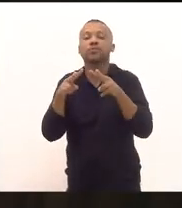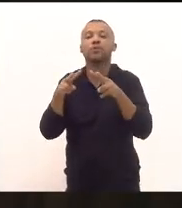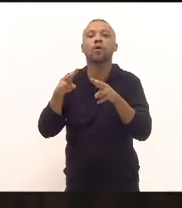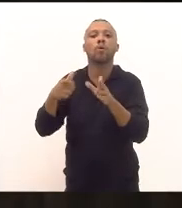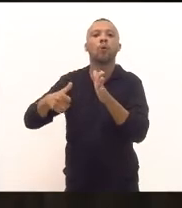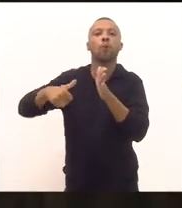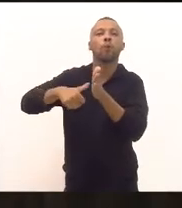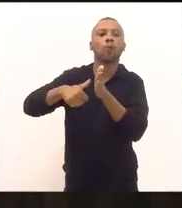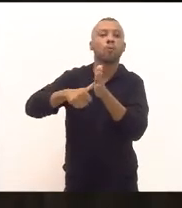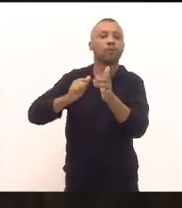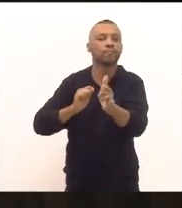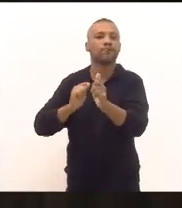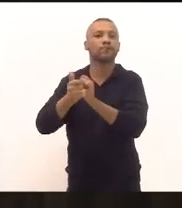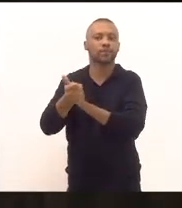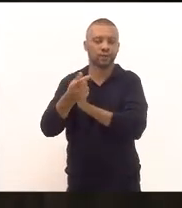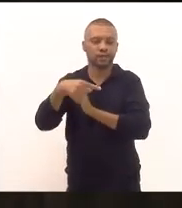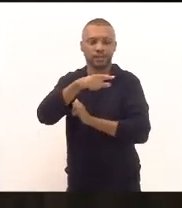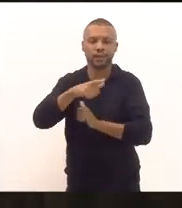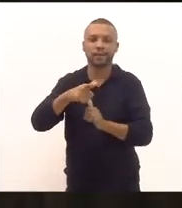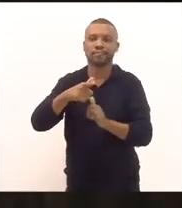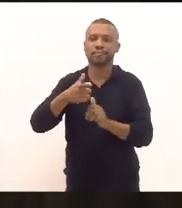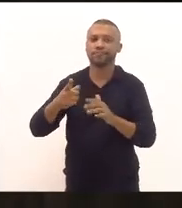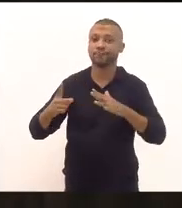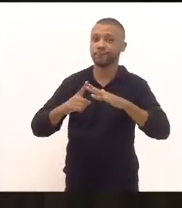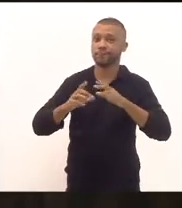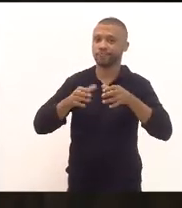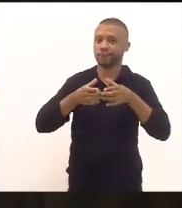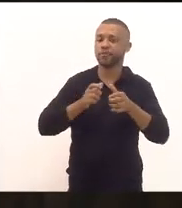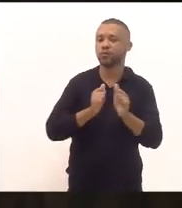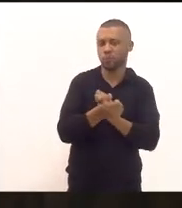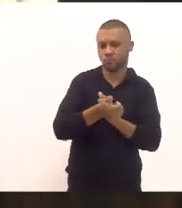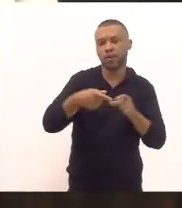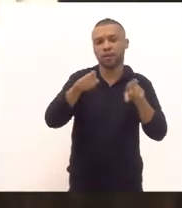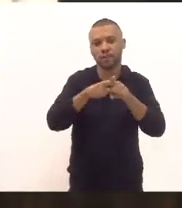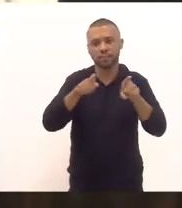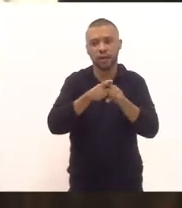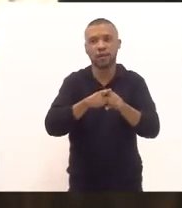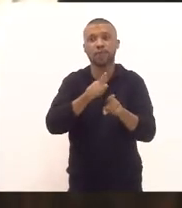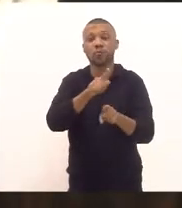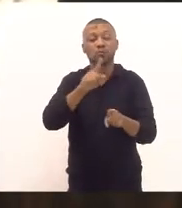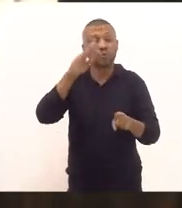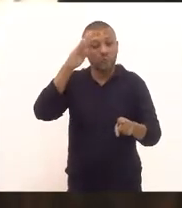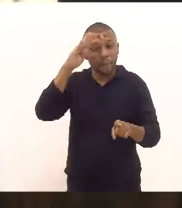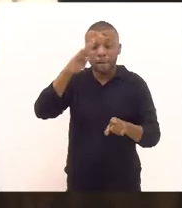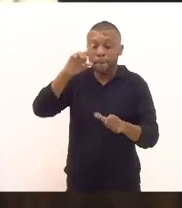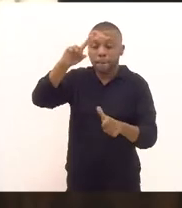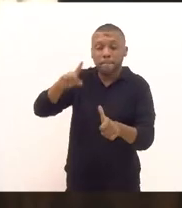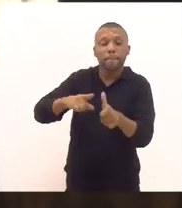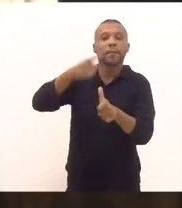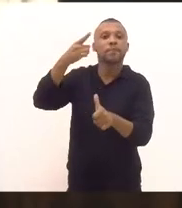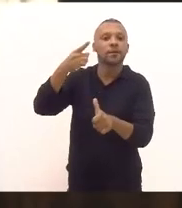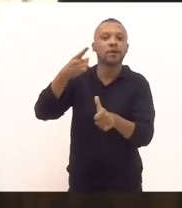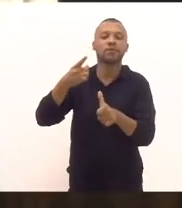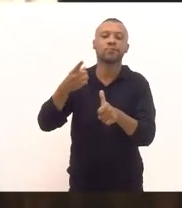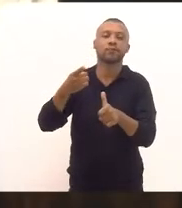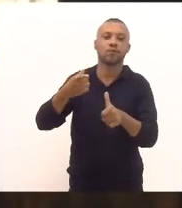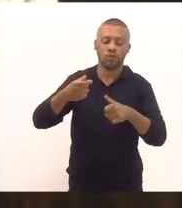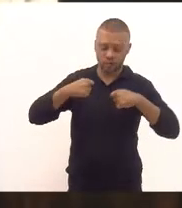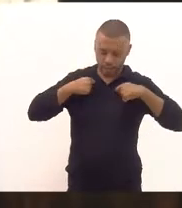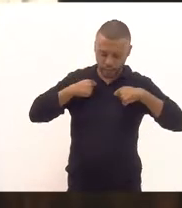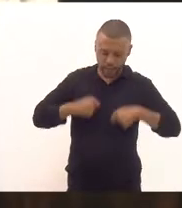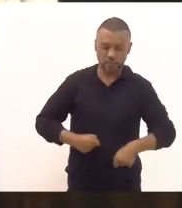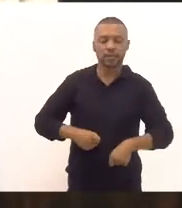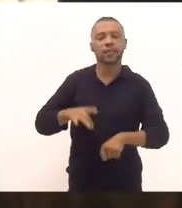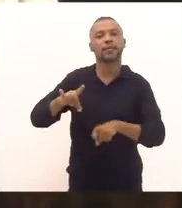clube que você fez parte né Paulinho que foi um dos primeiros né com os camisas